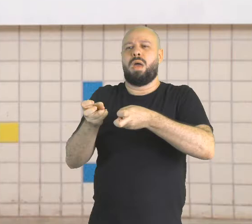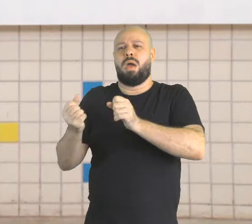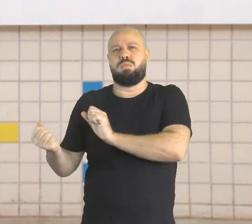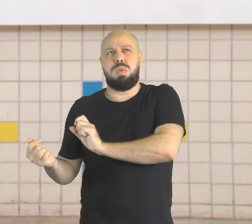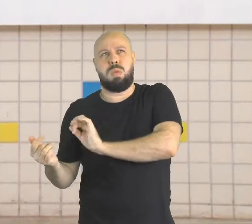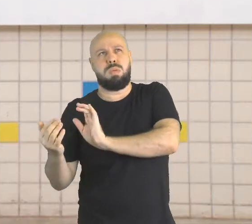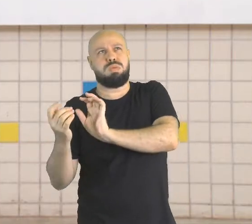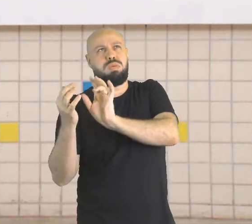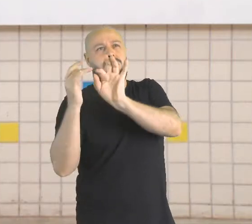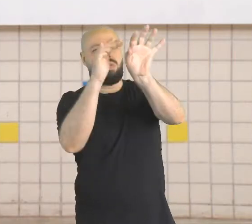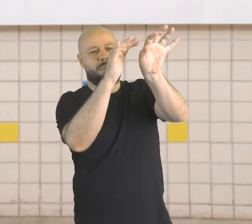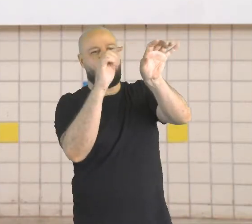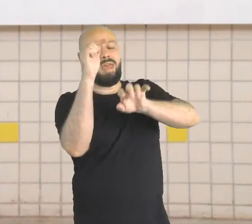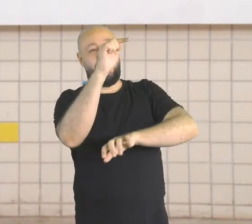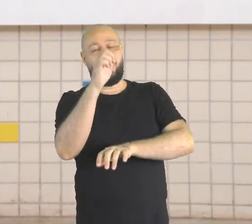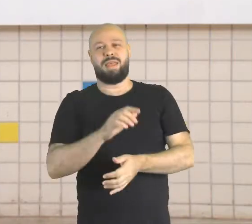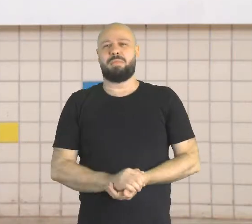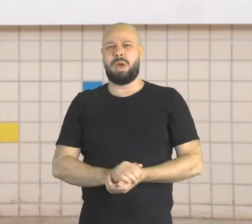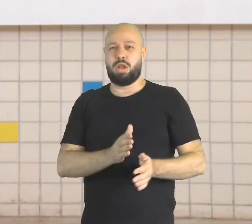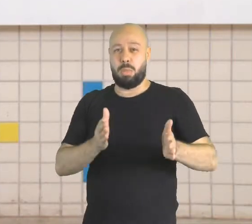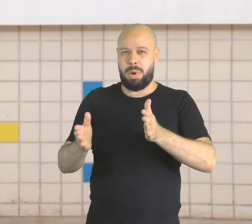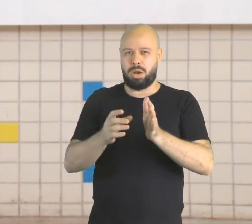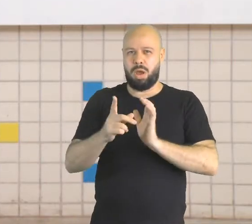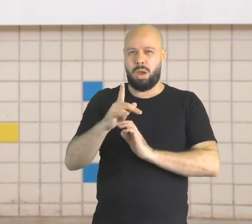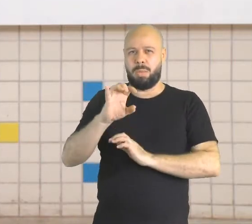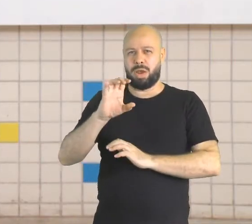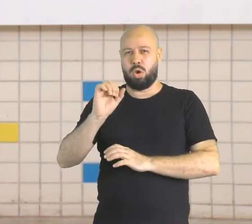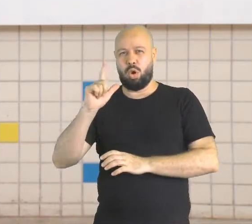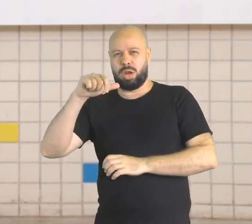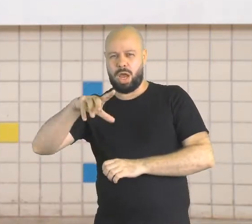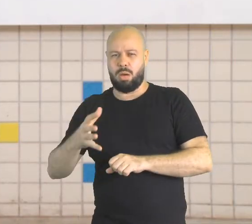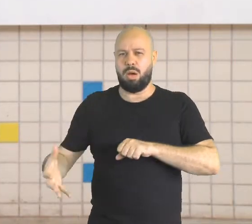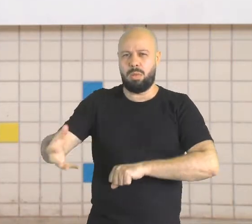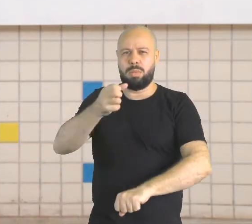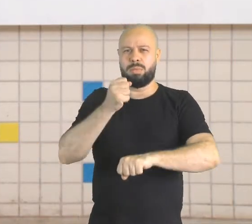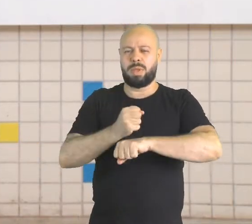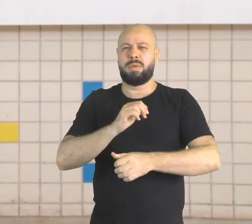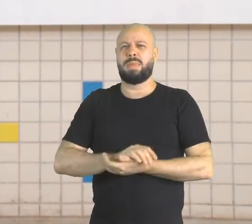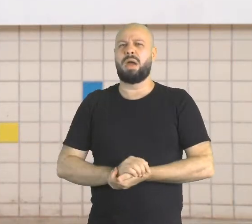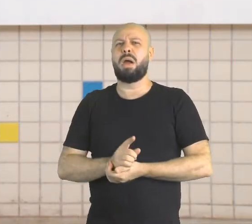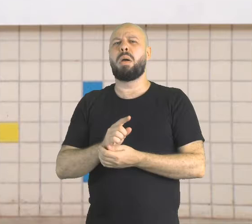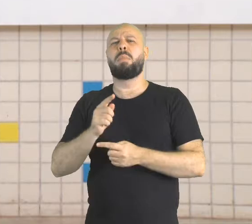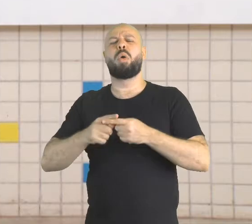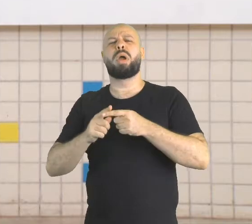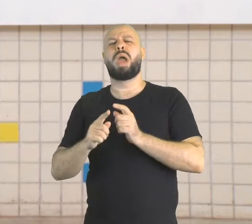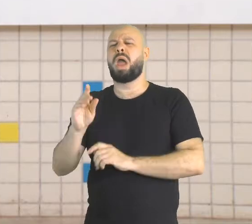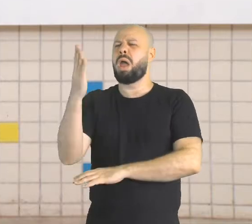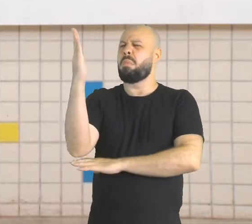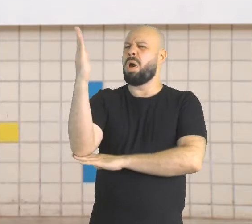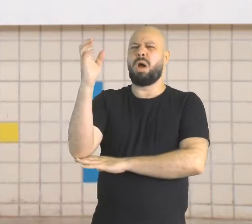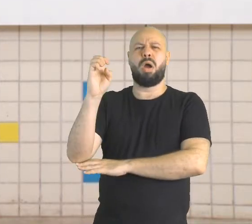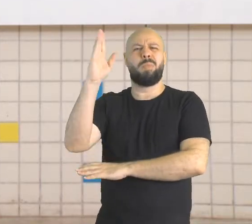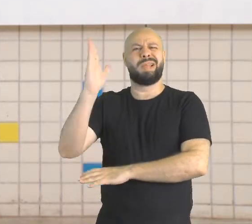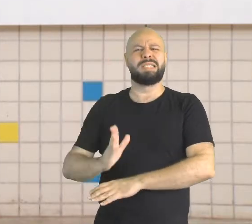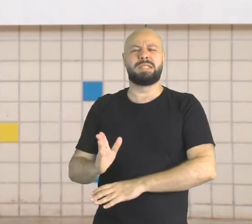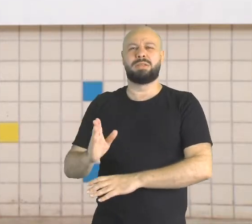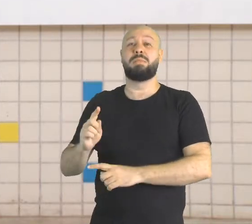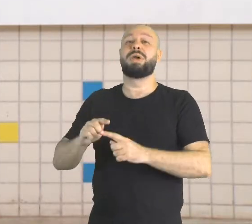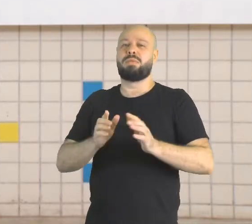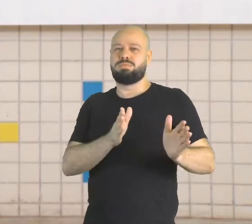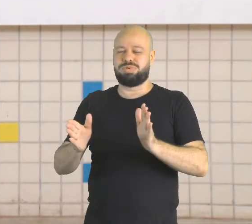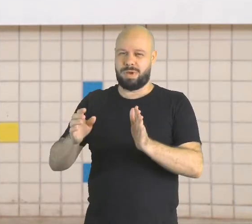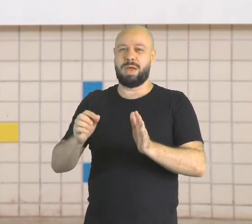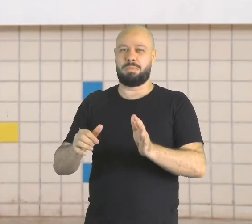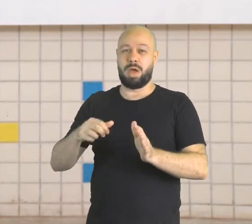no Brasil no período pré-colonial. Tá, professor, por que pau-brasil? Durante aquele período, os portugueses falavam que